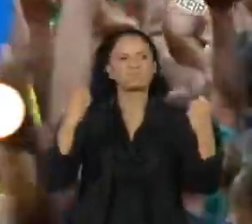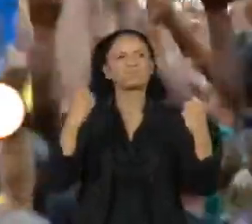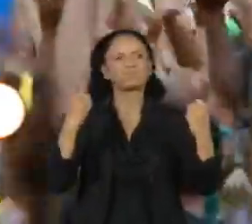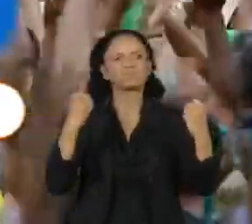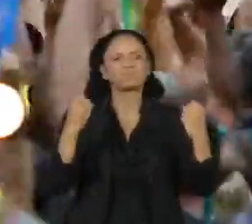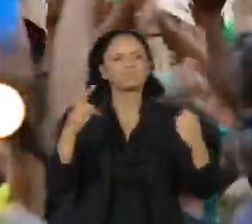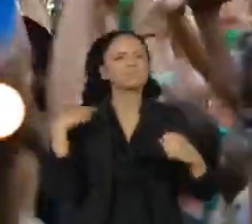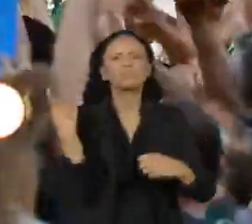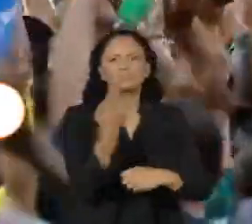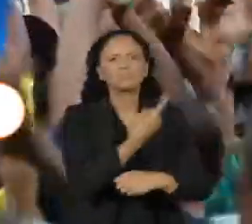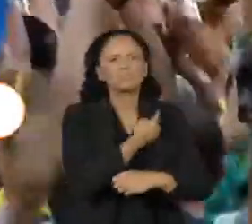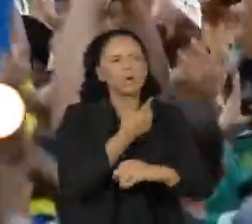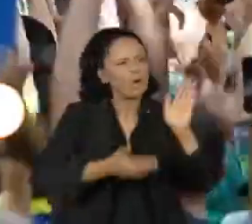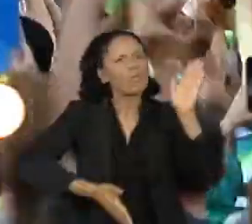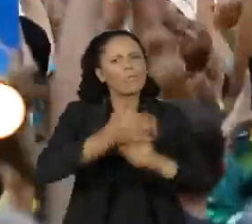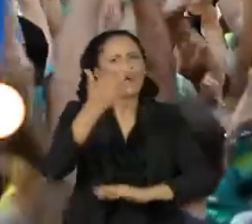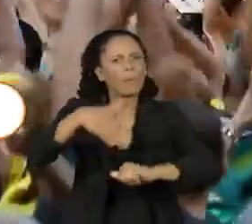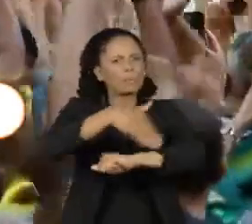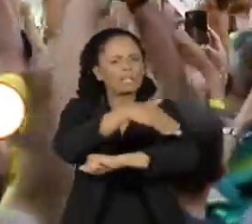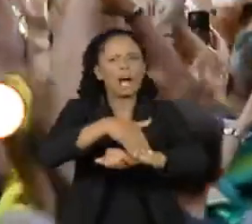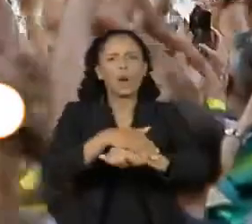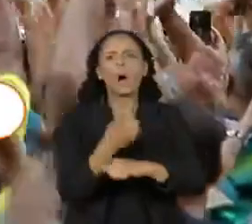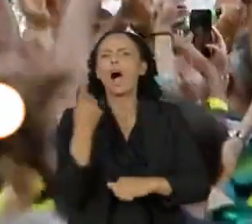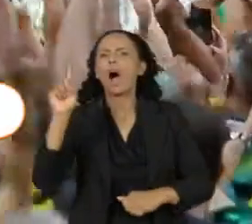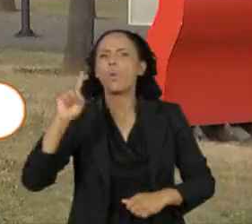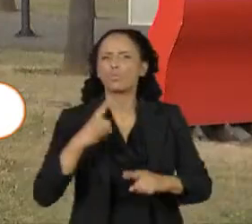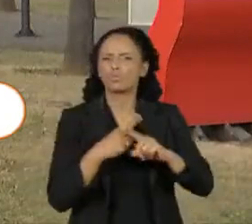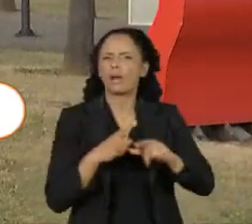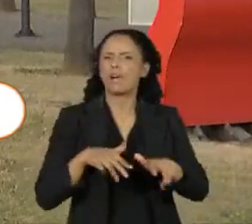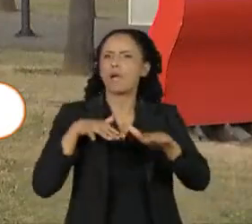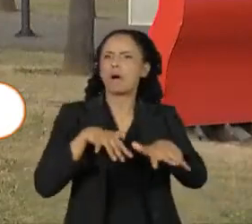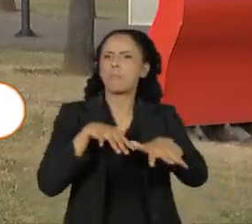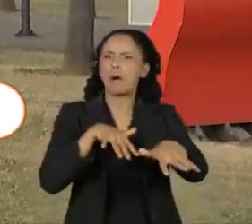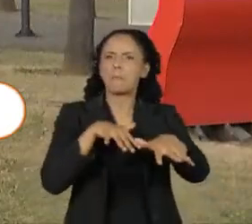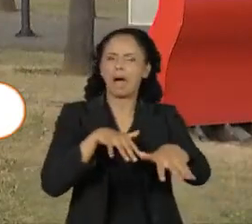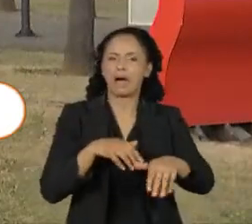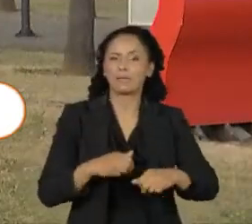Vamos às ruas pela última vez.